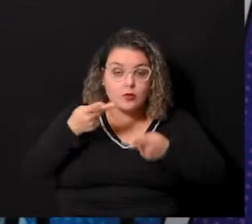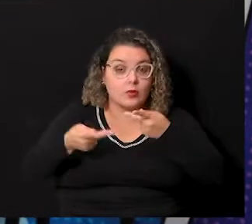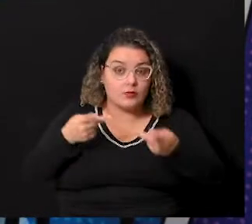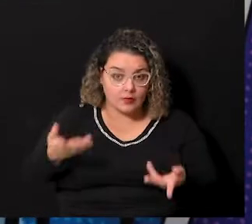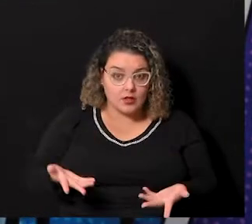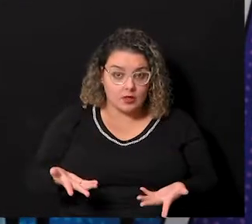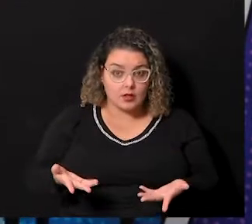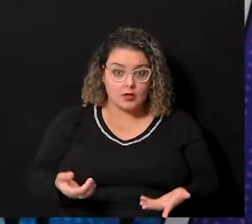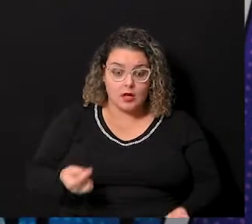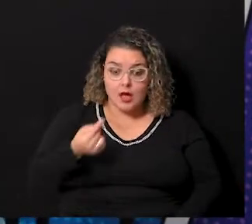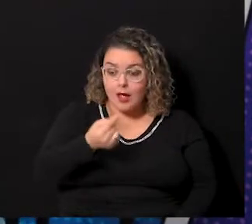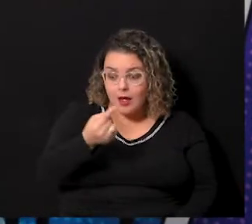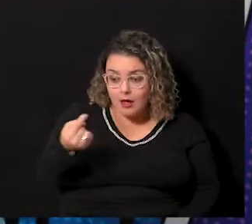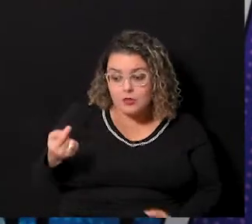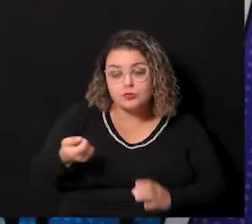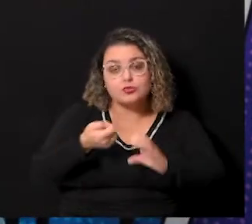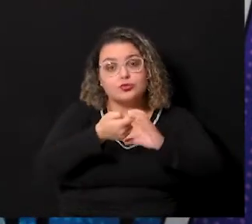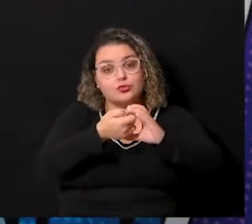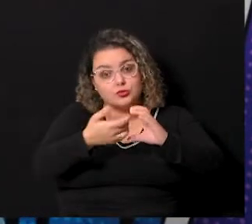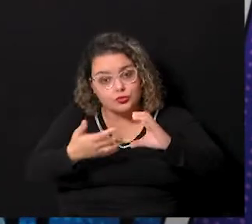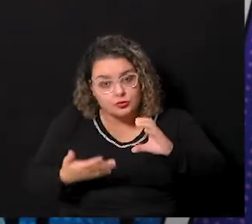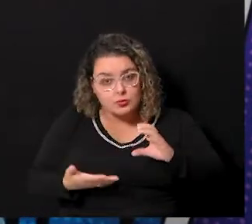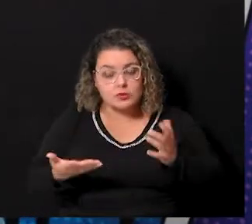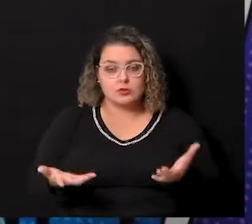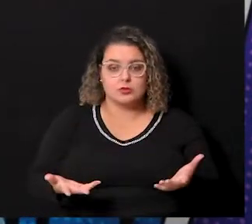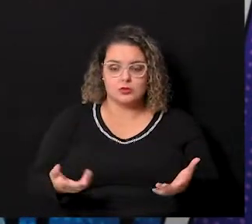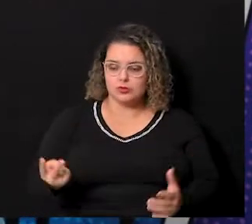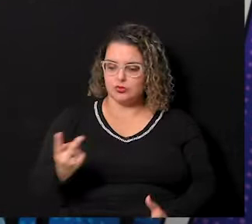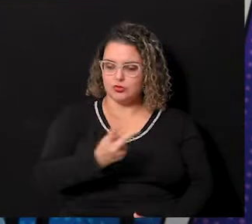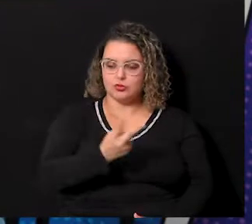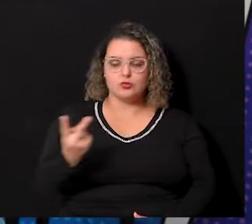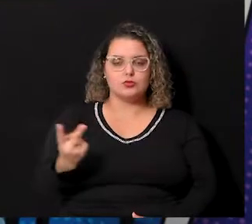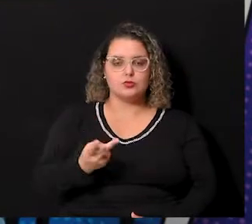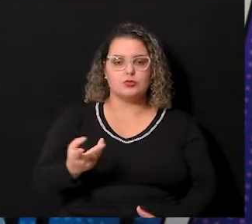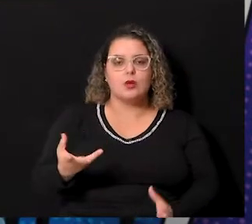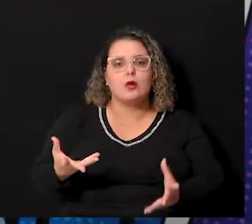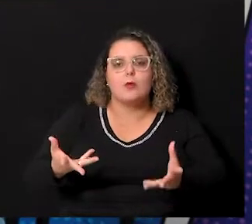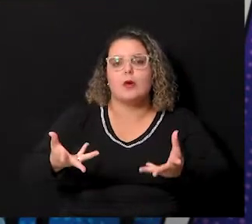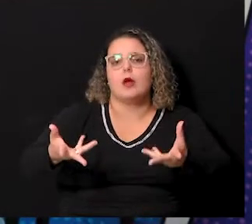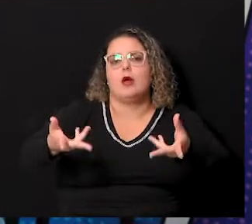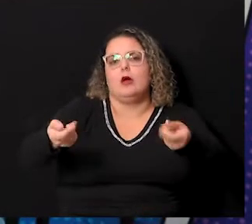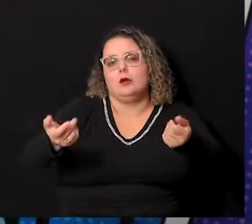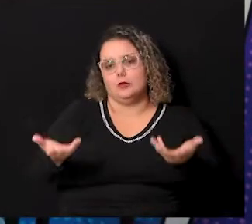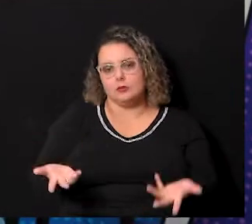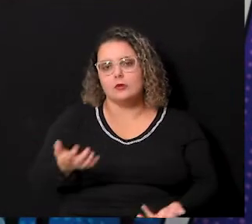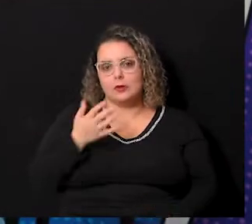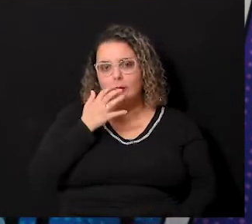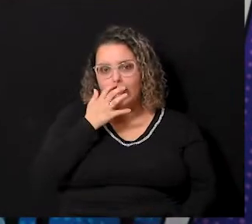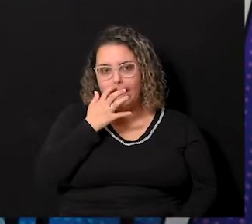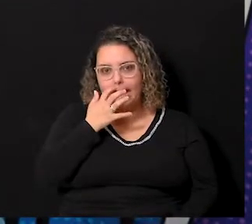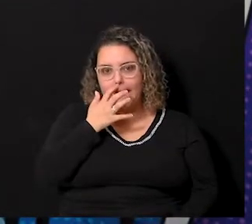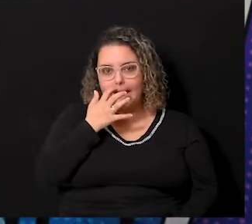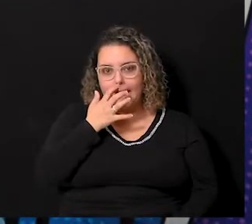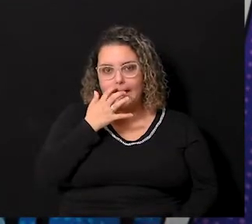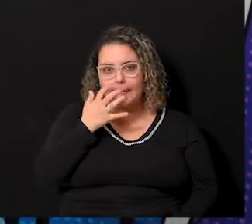aquilo que eu falei antes, né? Cada um com as suas características e os dois são muito ricos, os dois são